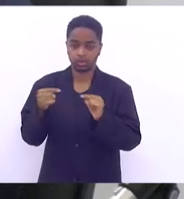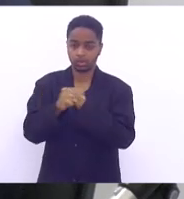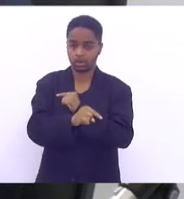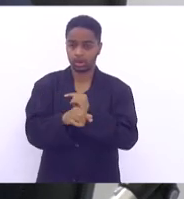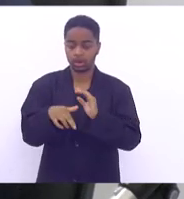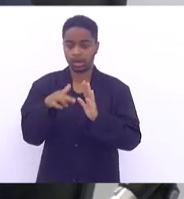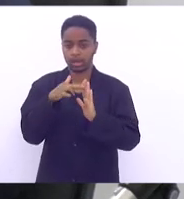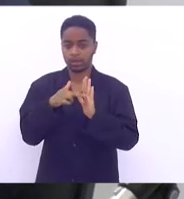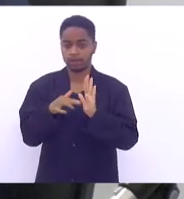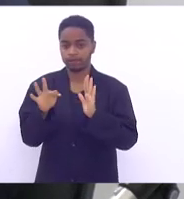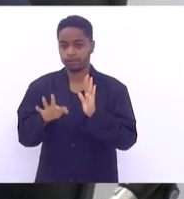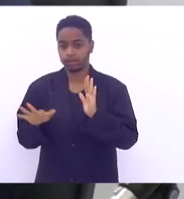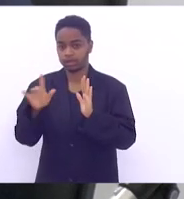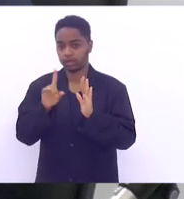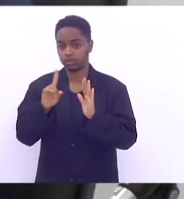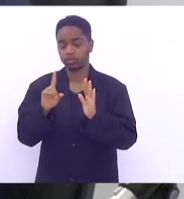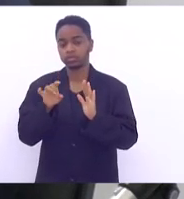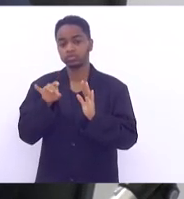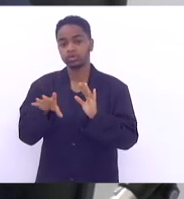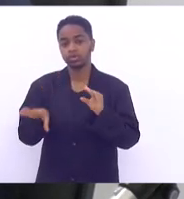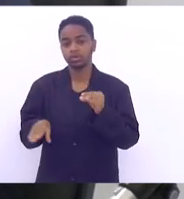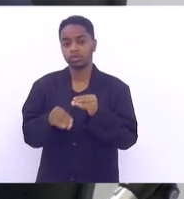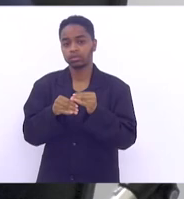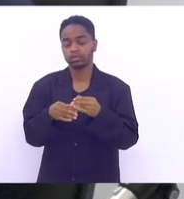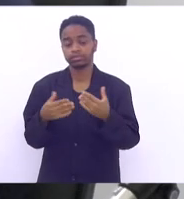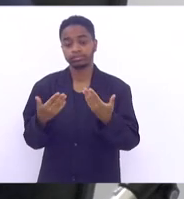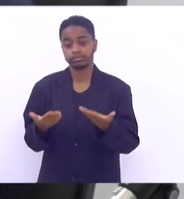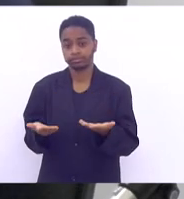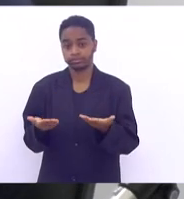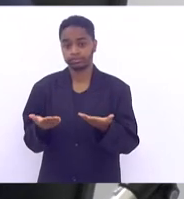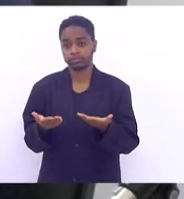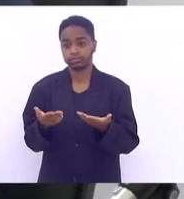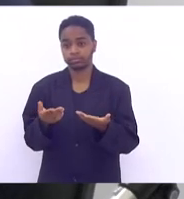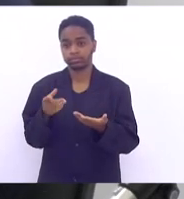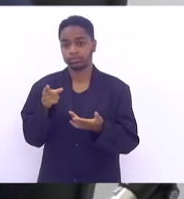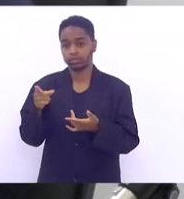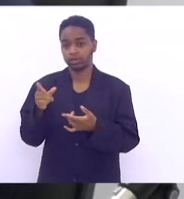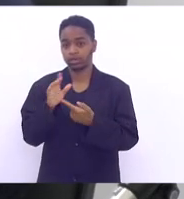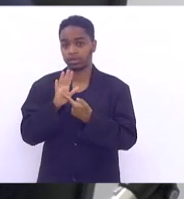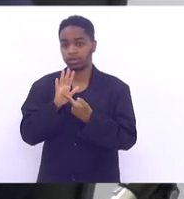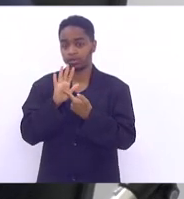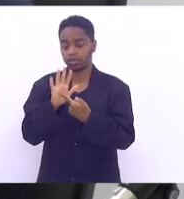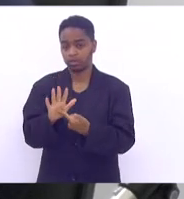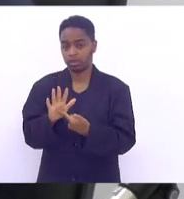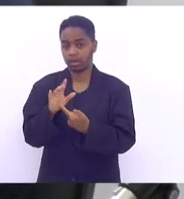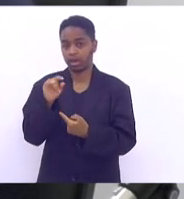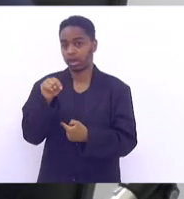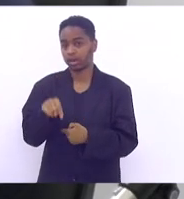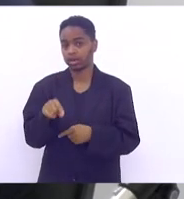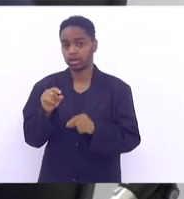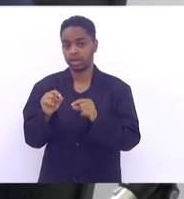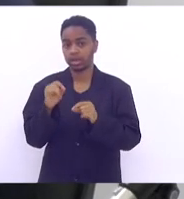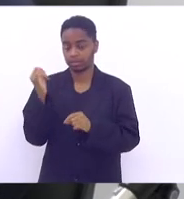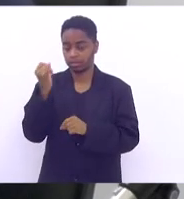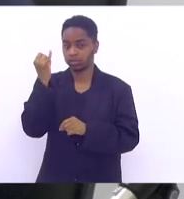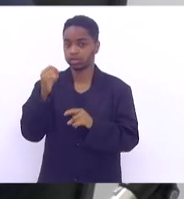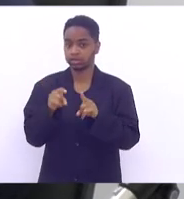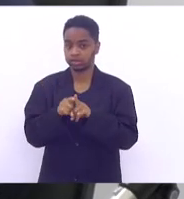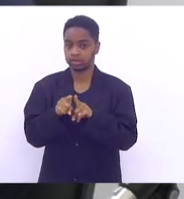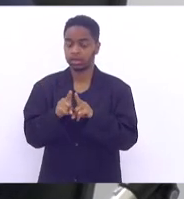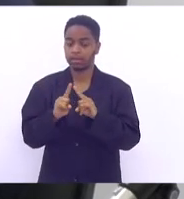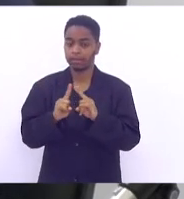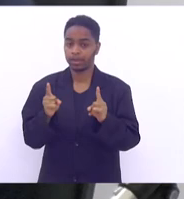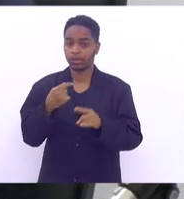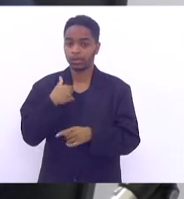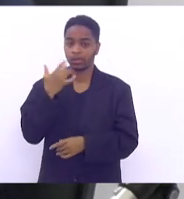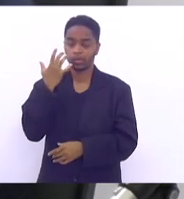federal, mas só complementa. É nesse sentido, mas o que Vossa Excelência traz à colação aqui é importante, mas continuo considerando